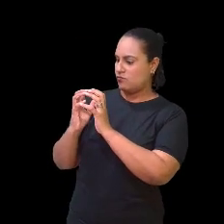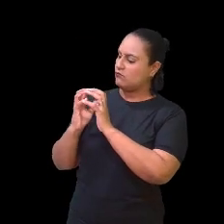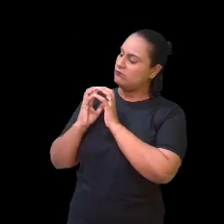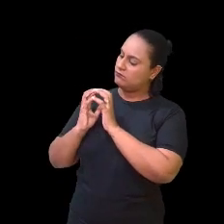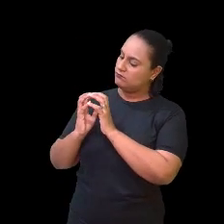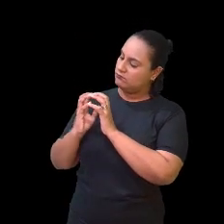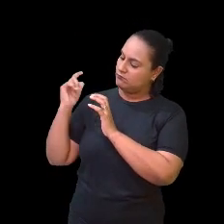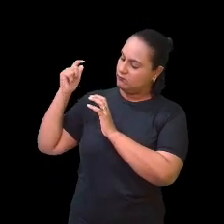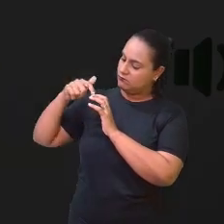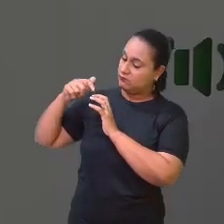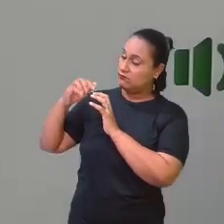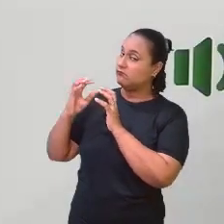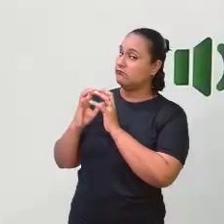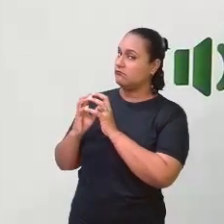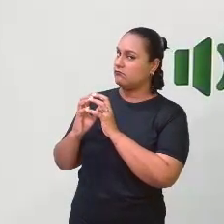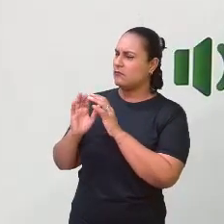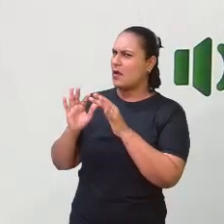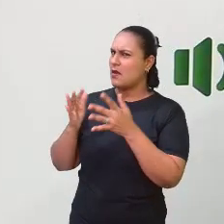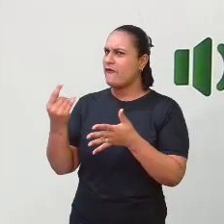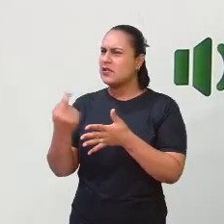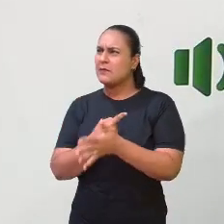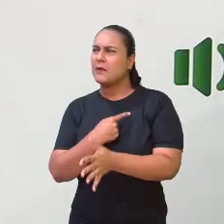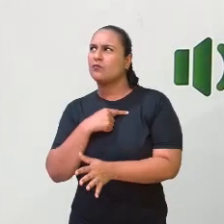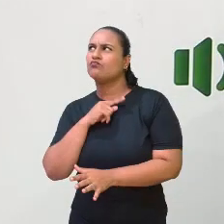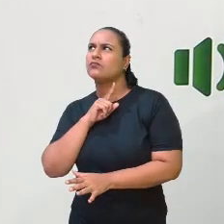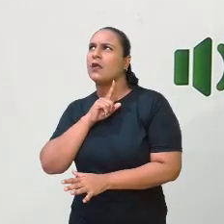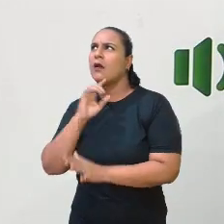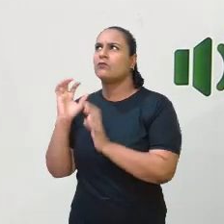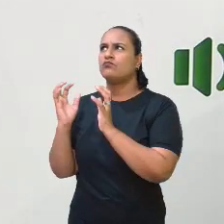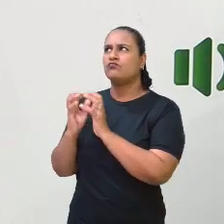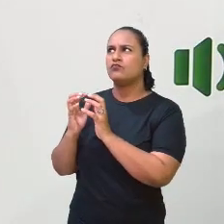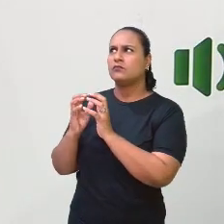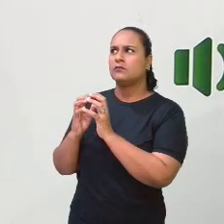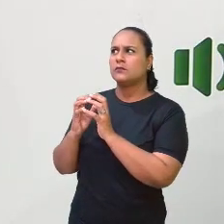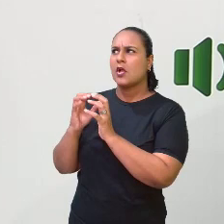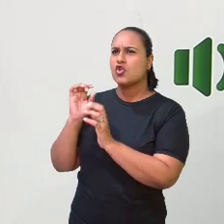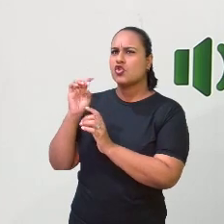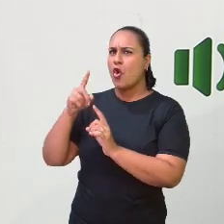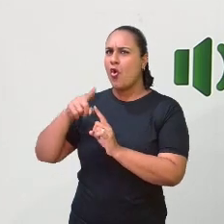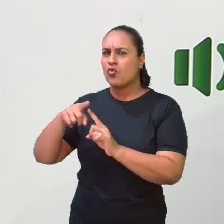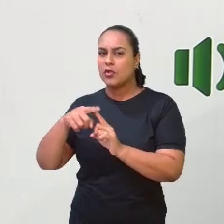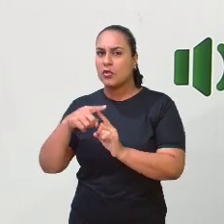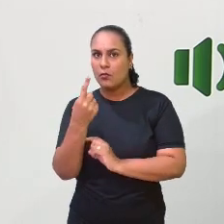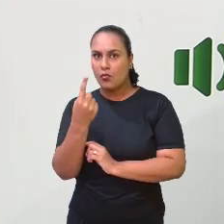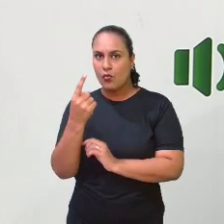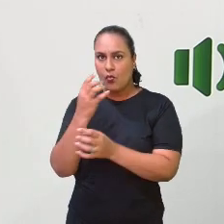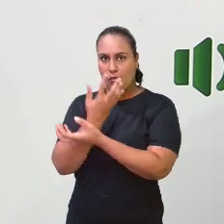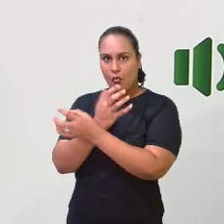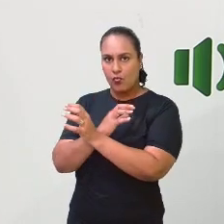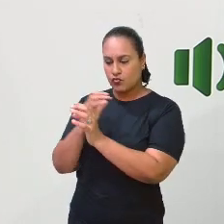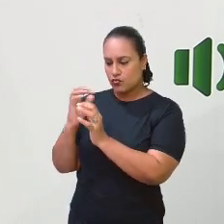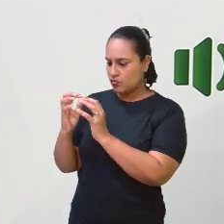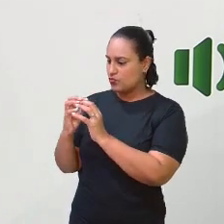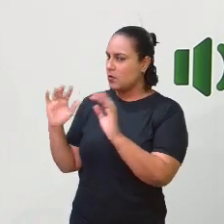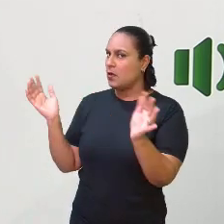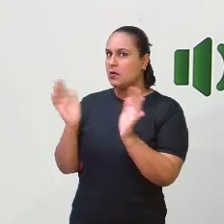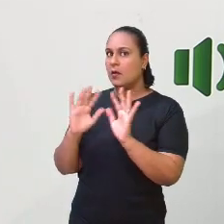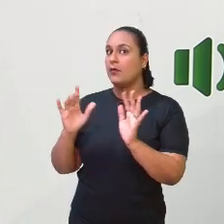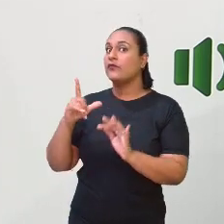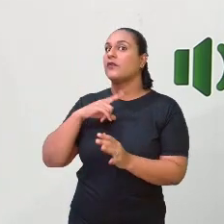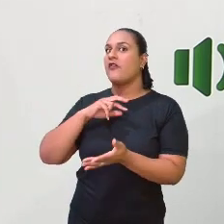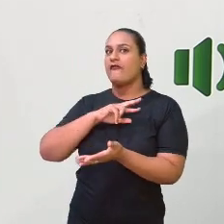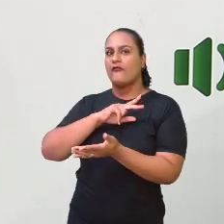caixa craniana. Professora, no nosso crânio existe só um tipo de osso, é? Não, o nosso crânio ele é composto